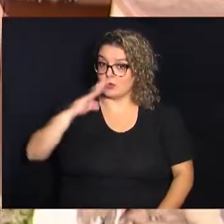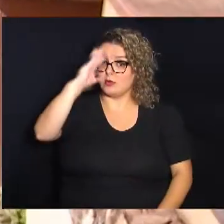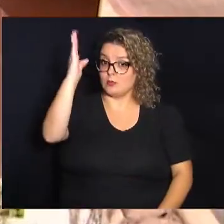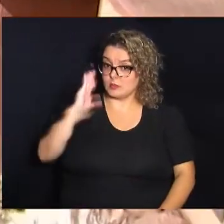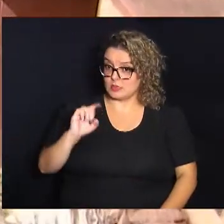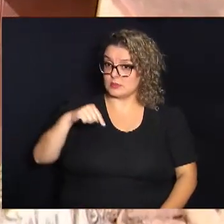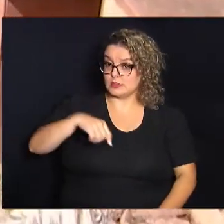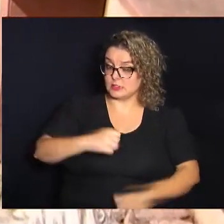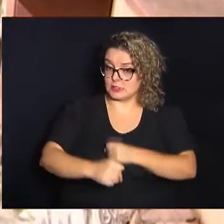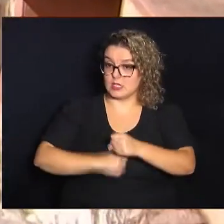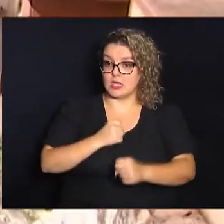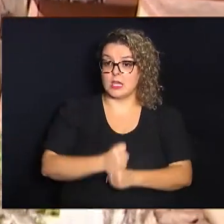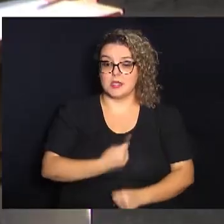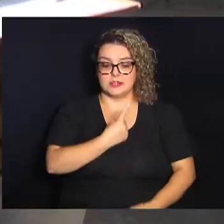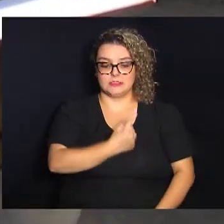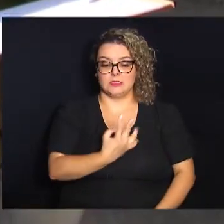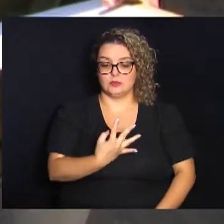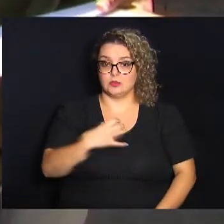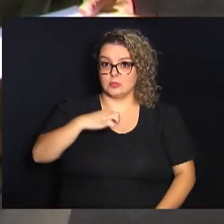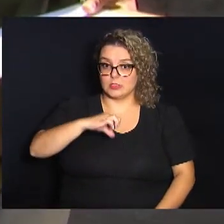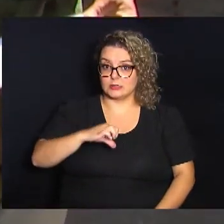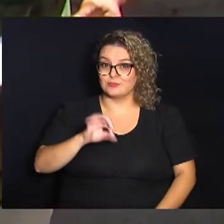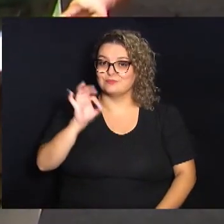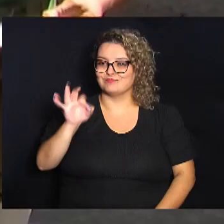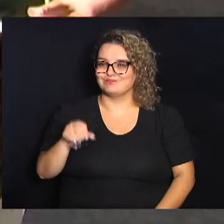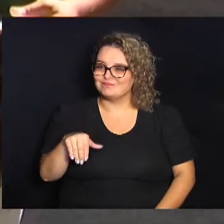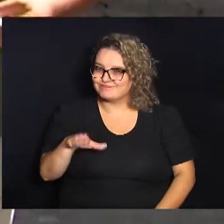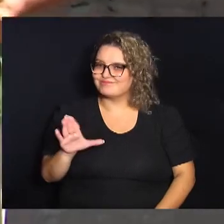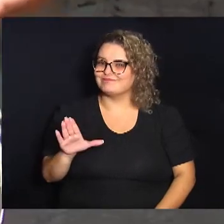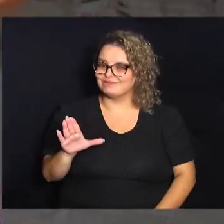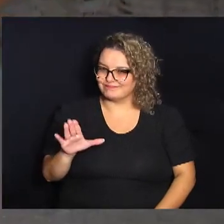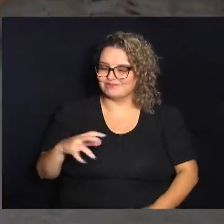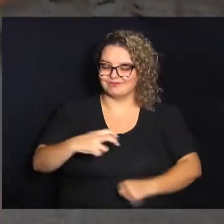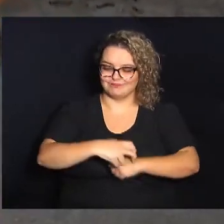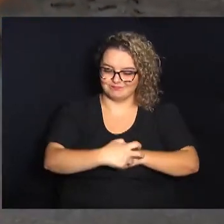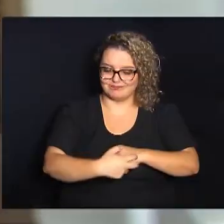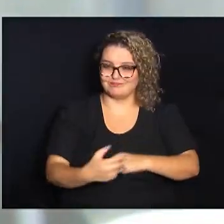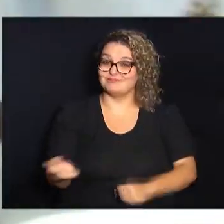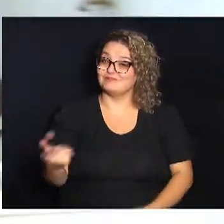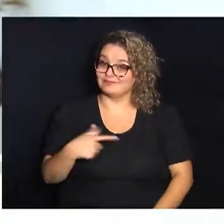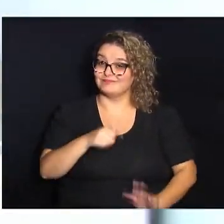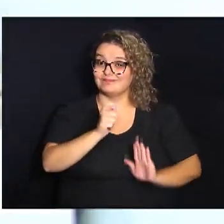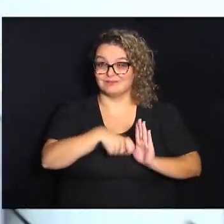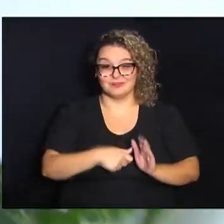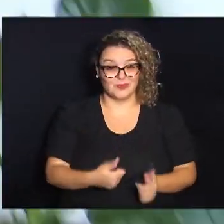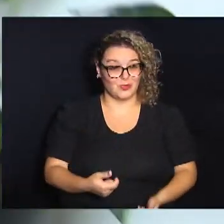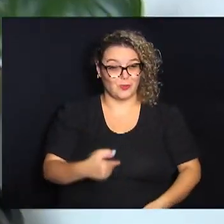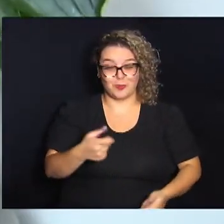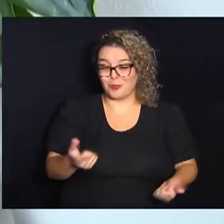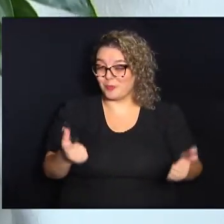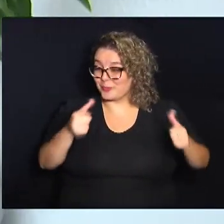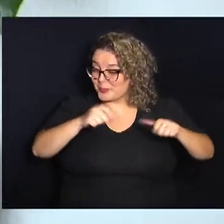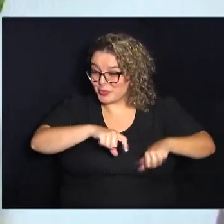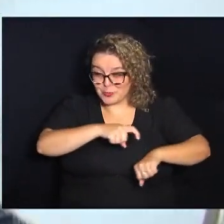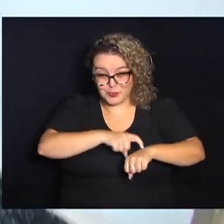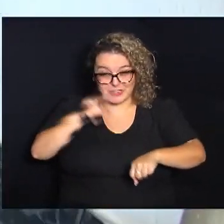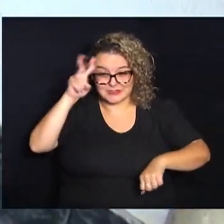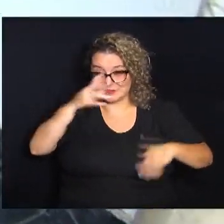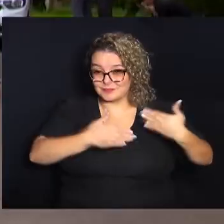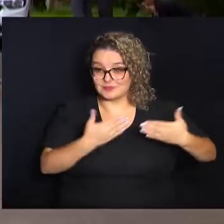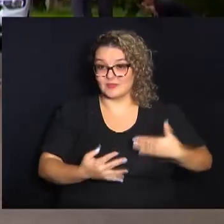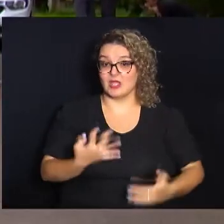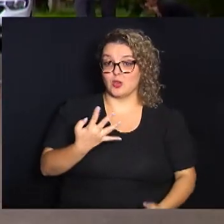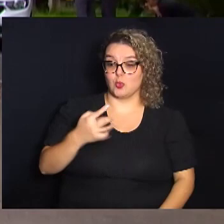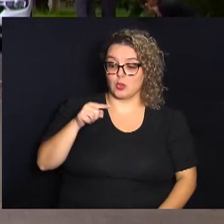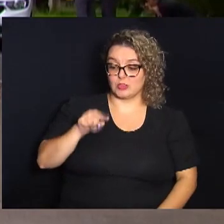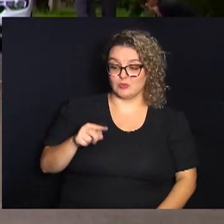ano 149% mais casos de dengue do que o registrado na pior série histórica. Seriam